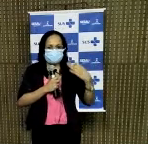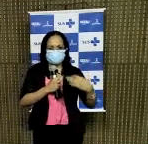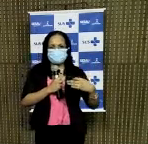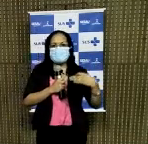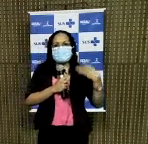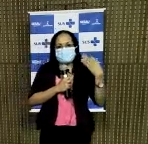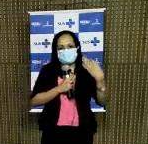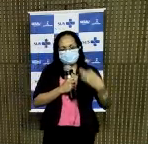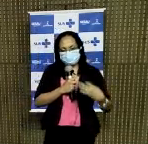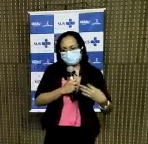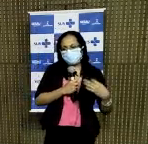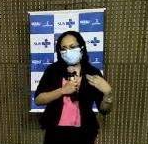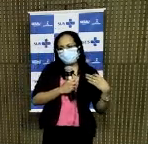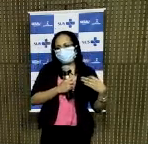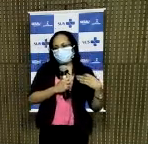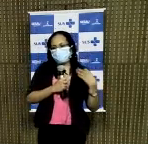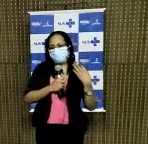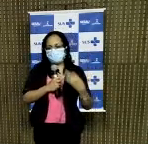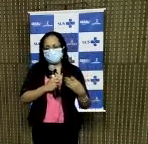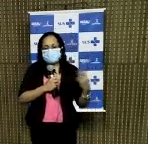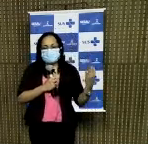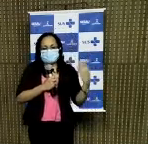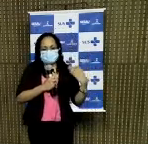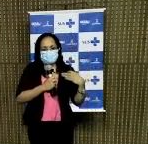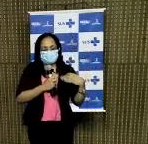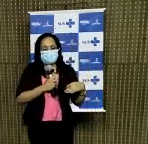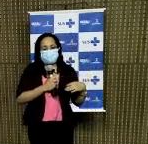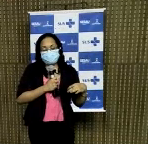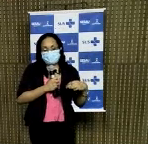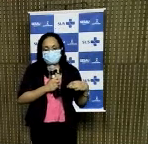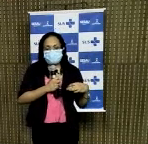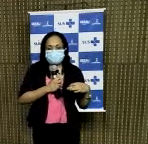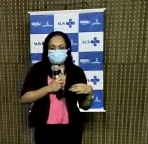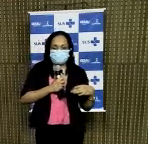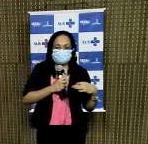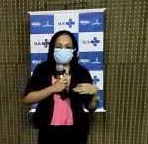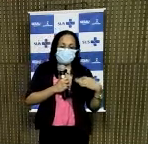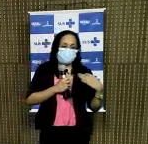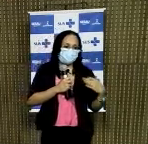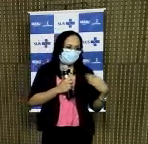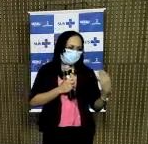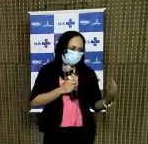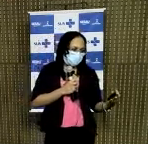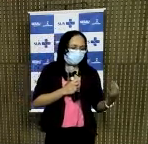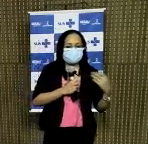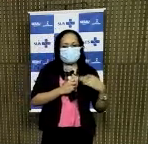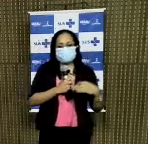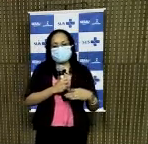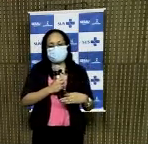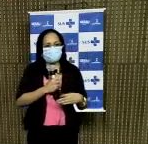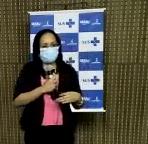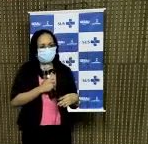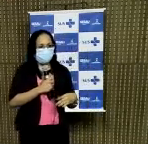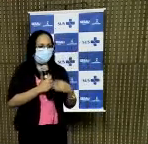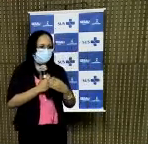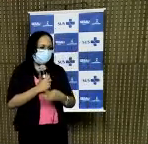gente voltou a atender, então ela já estava fazendo esses atendimentos de acordo com a livre demanda, e em